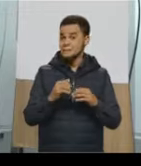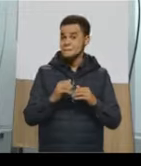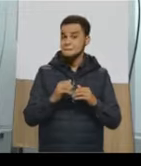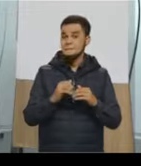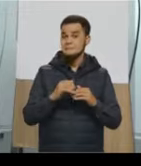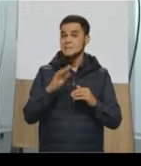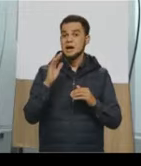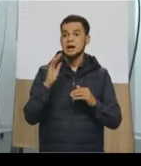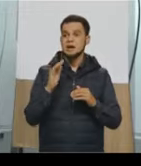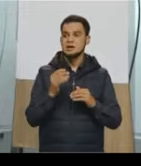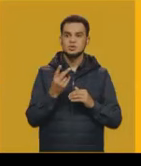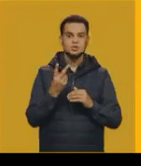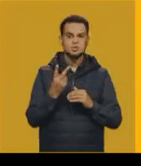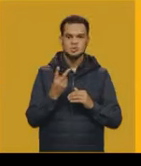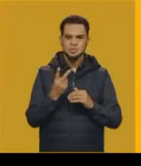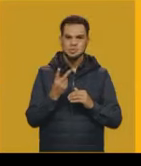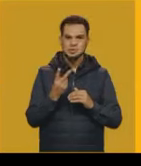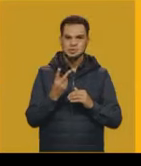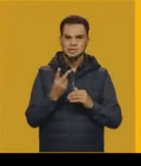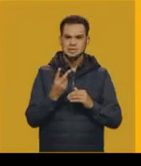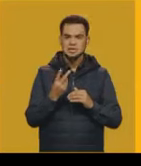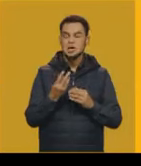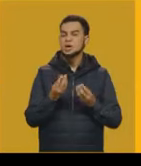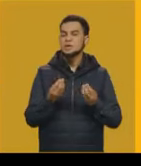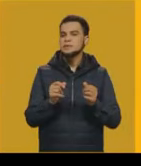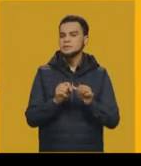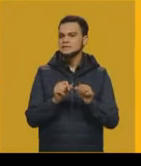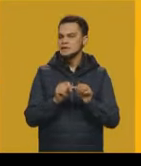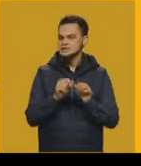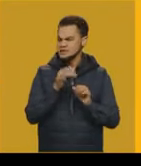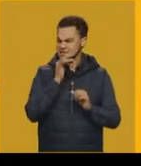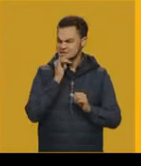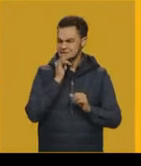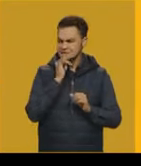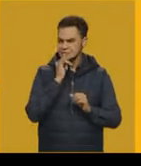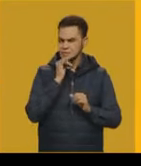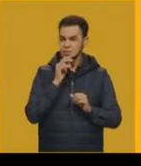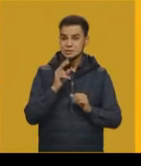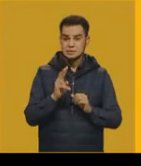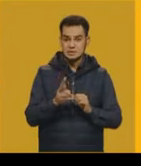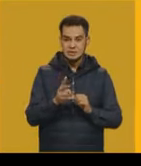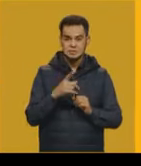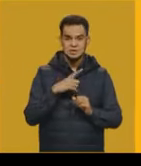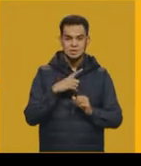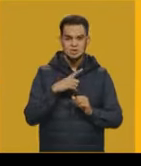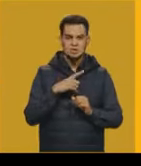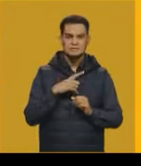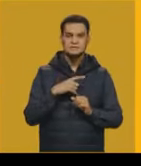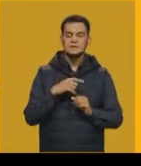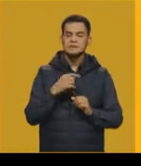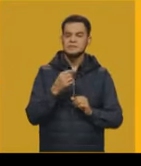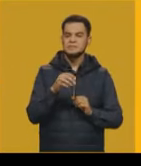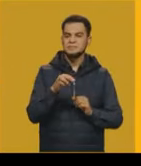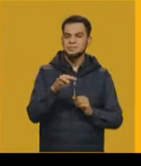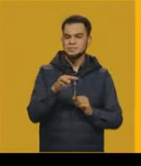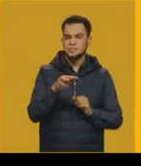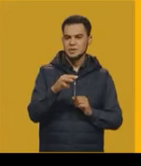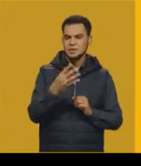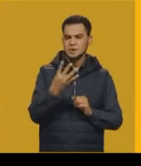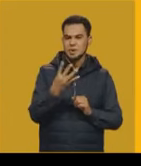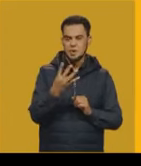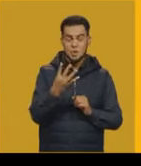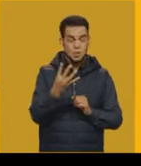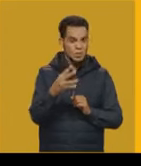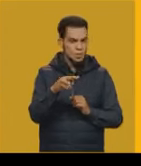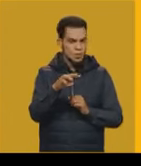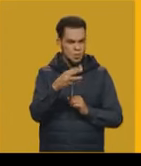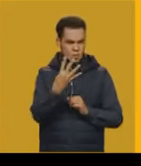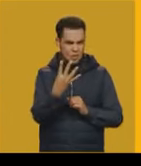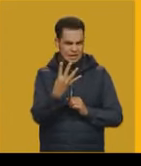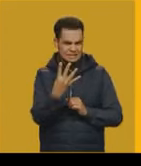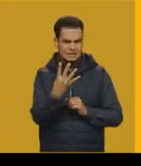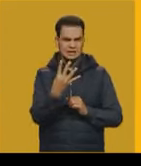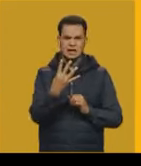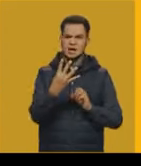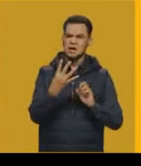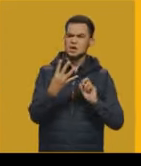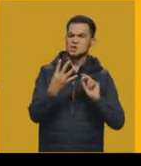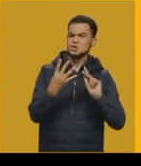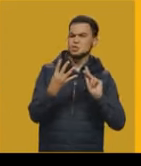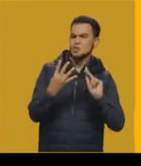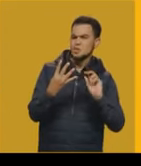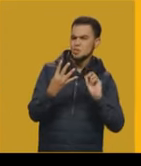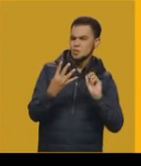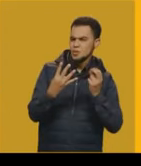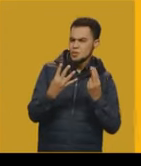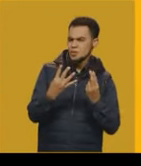2 extremidades. Então, sempre que houver carbono quaternário ou terciário, ou tiver um